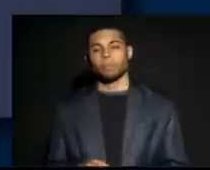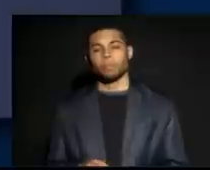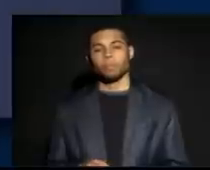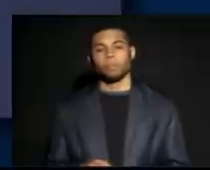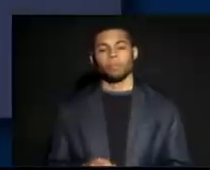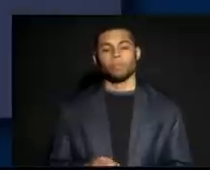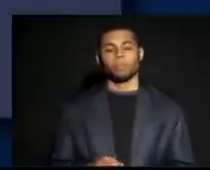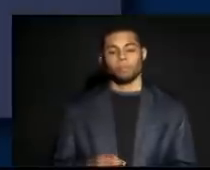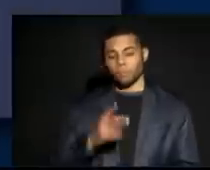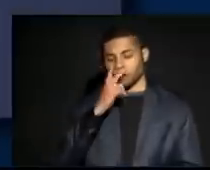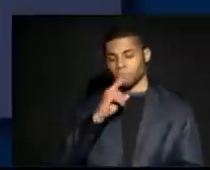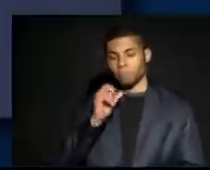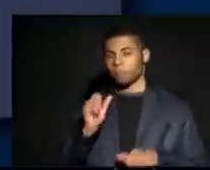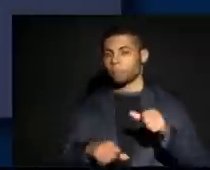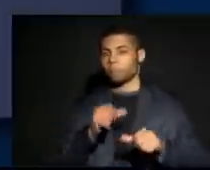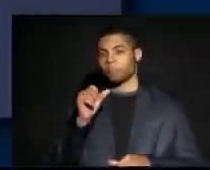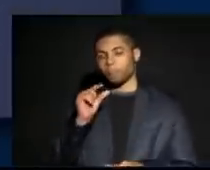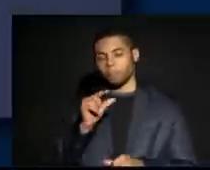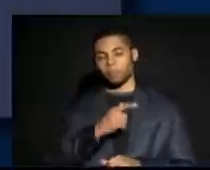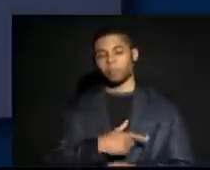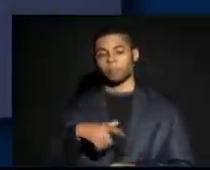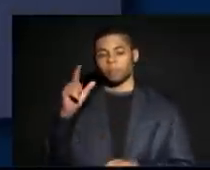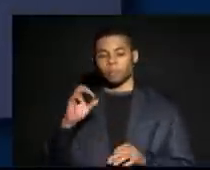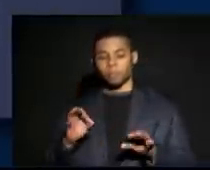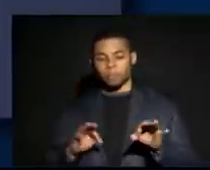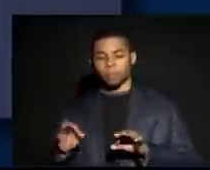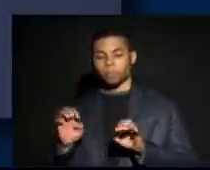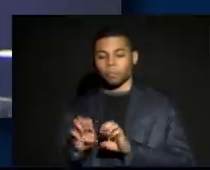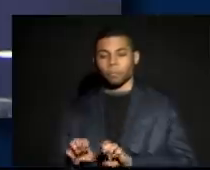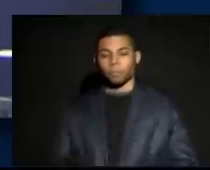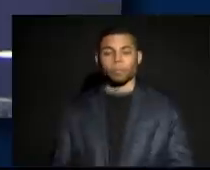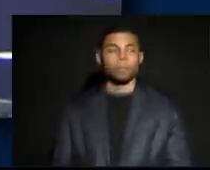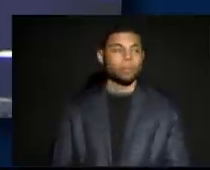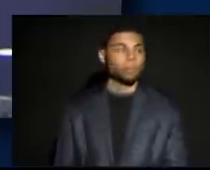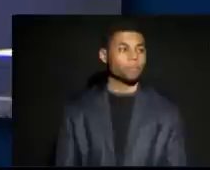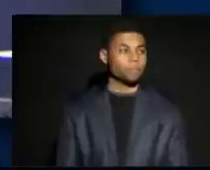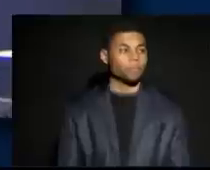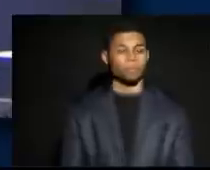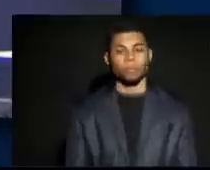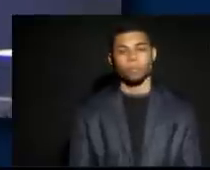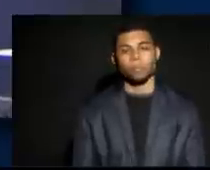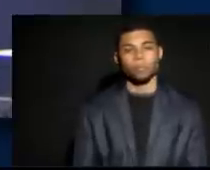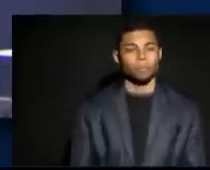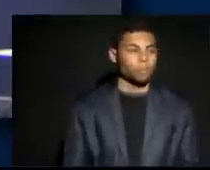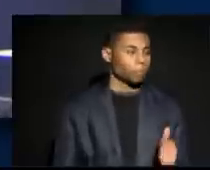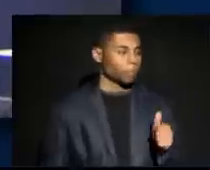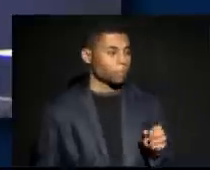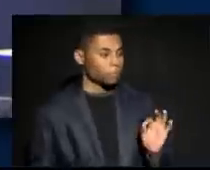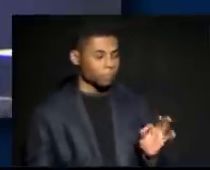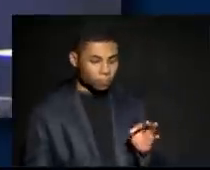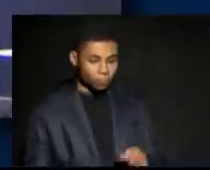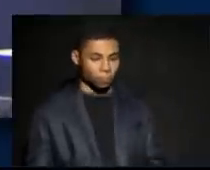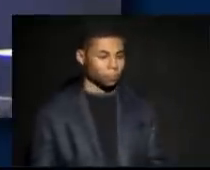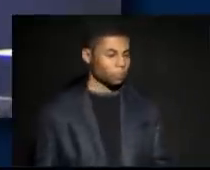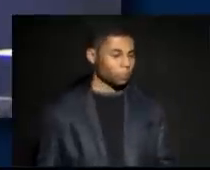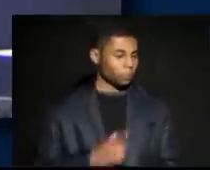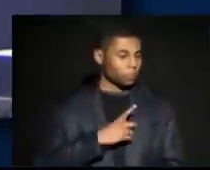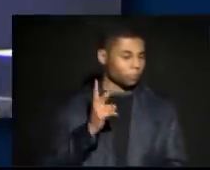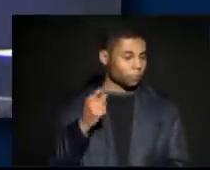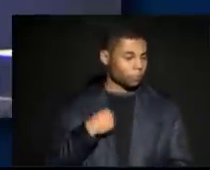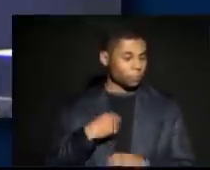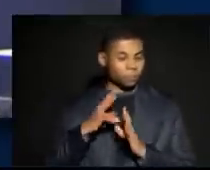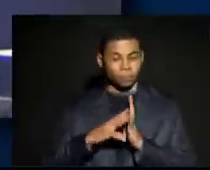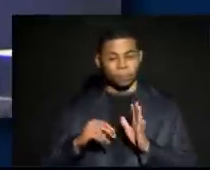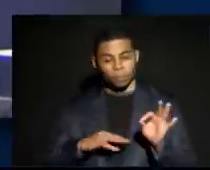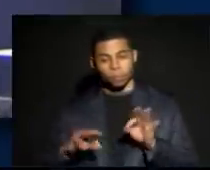brasileiro Então eu acho que é uma mudança um pouco mais estrutural do que essa é bem interessante que as pessoas até os modelos econométricos